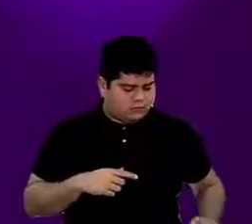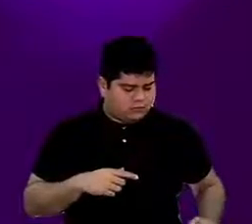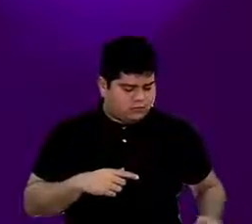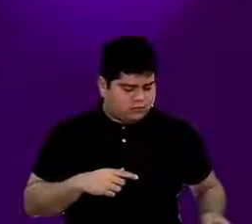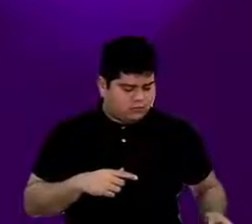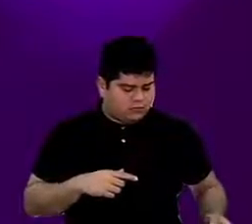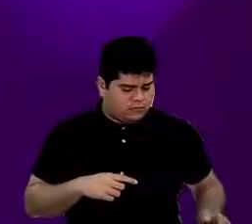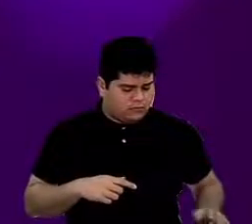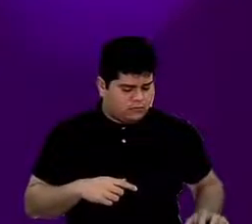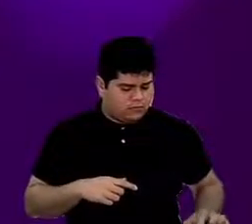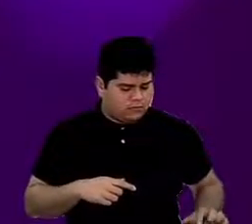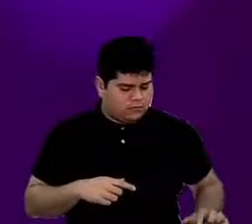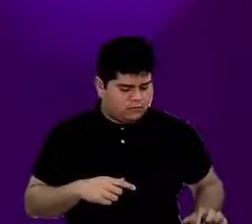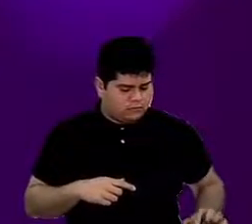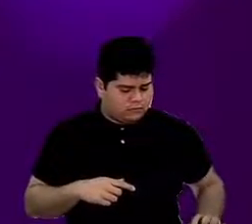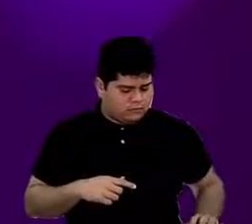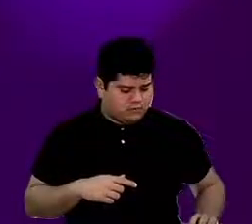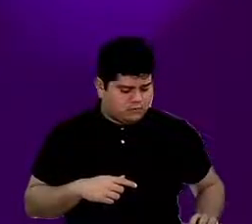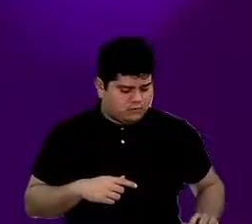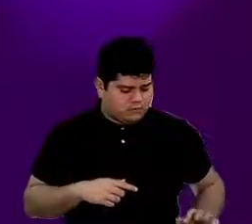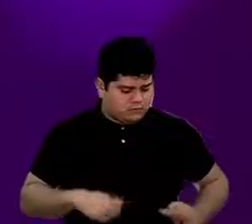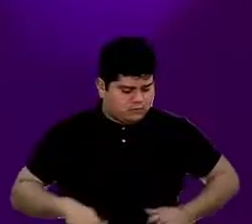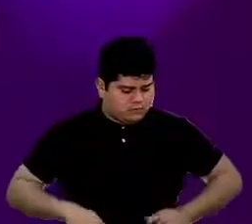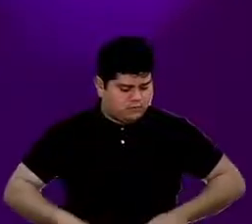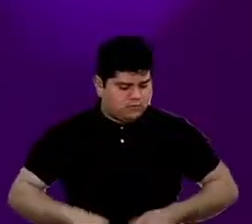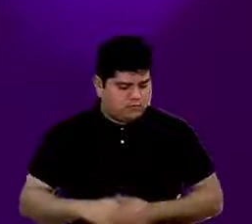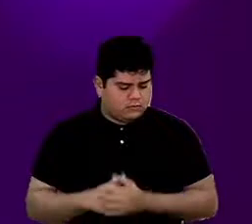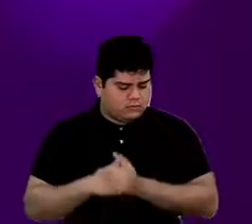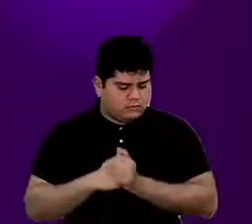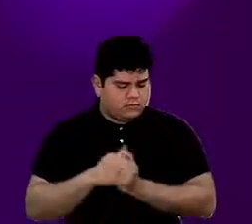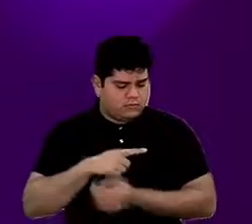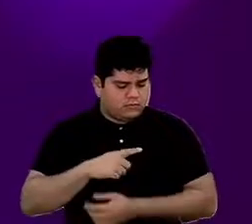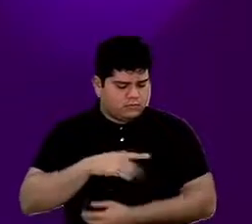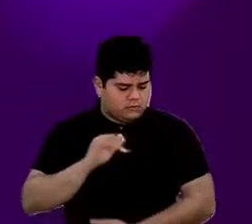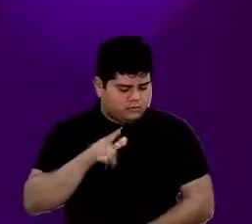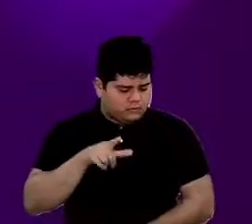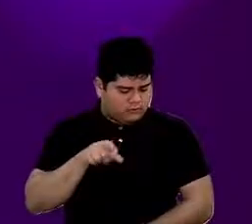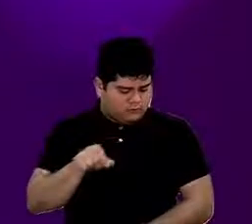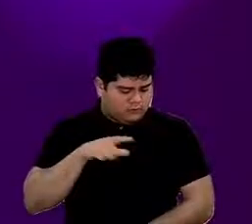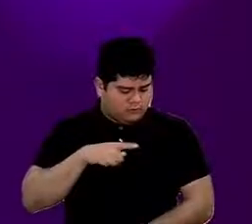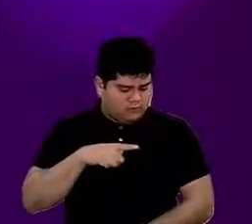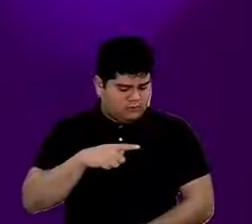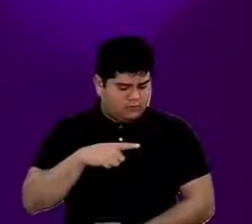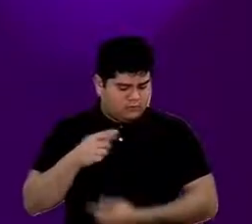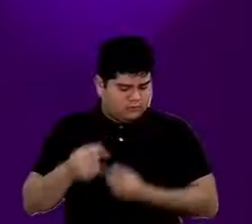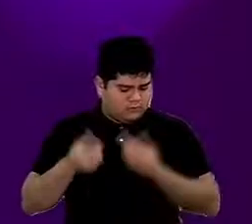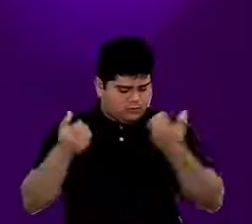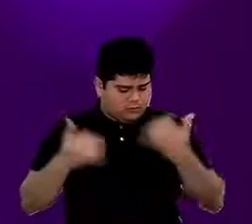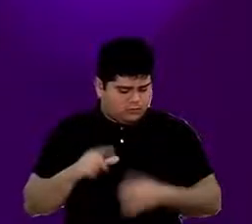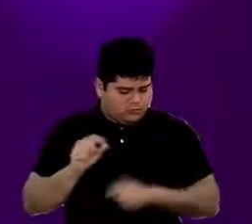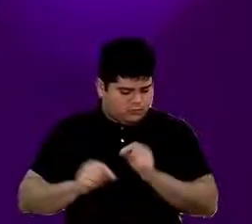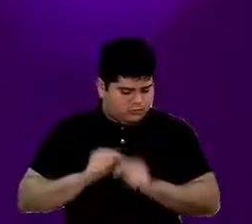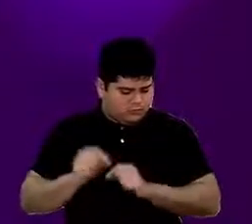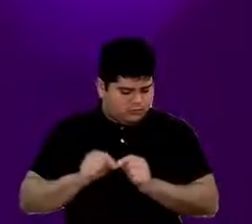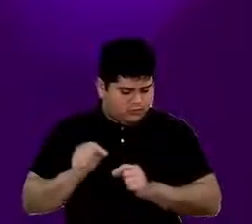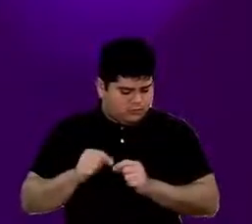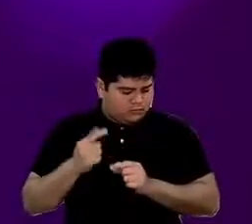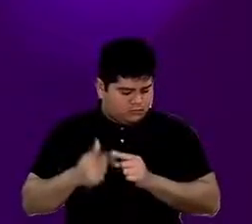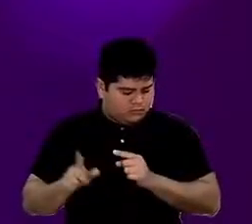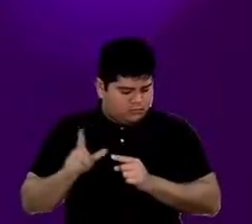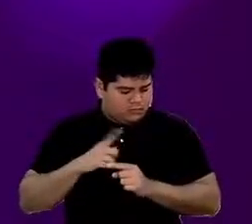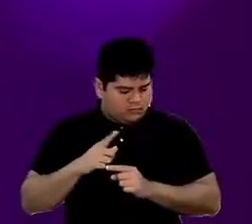isquemia pequena, a gente detectou essa limitação no fluxo coronariano. E quando a gente foi levar esse